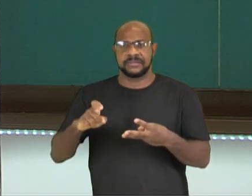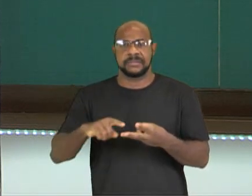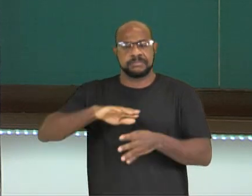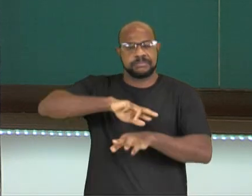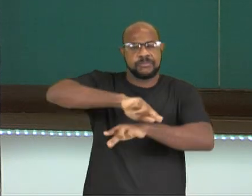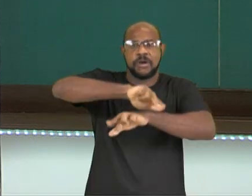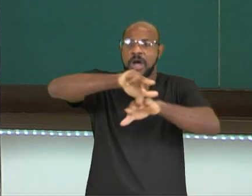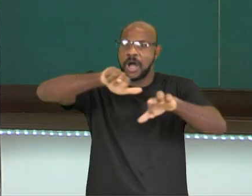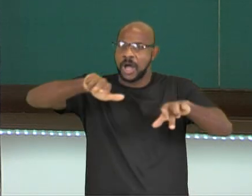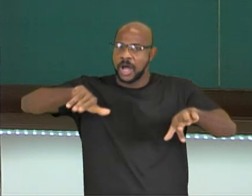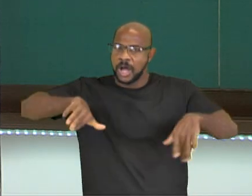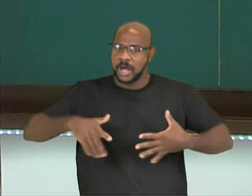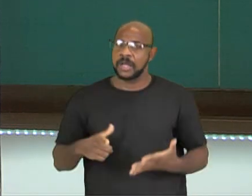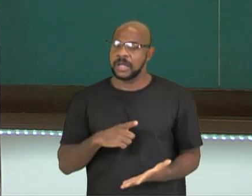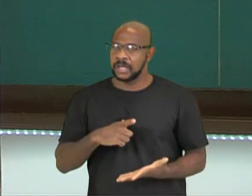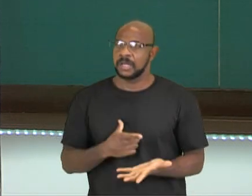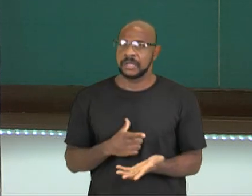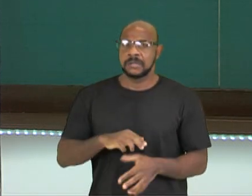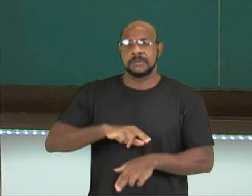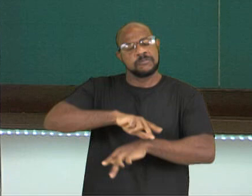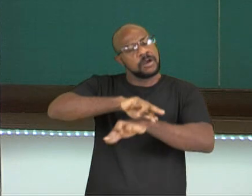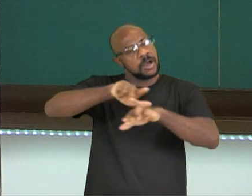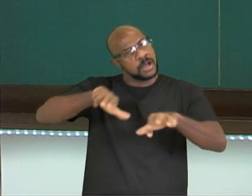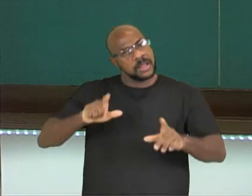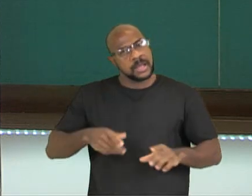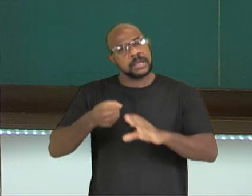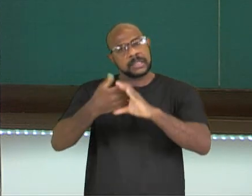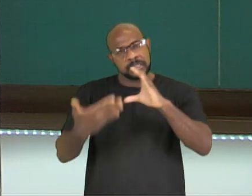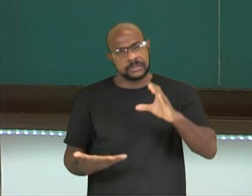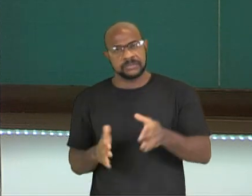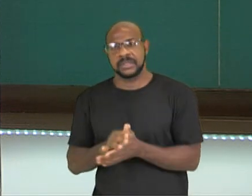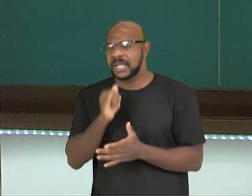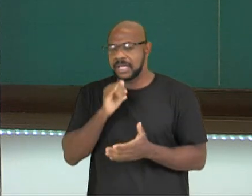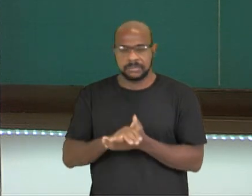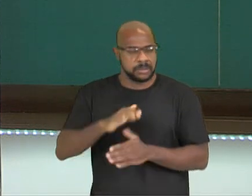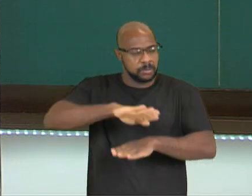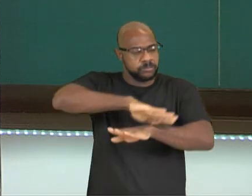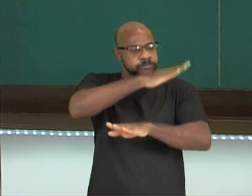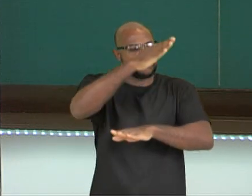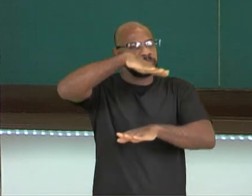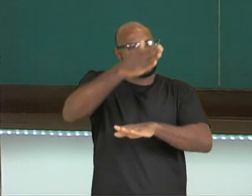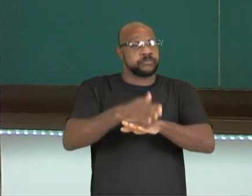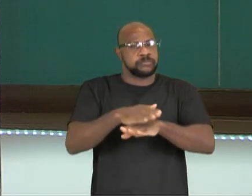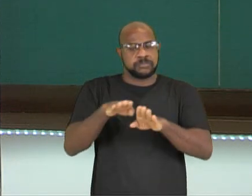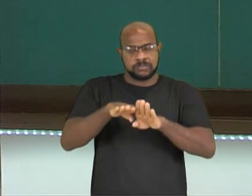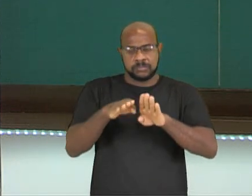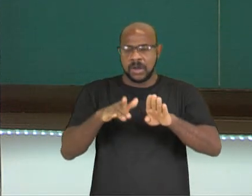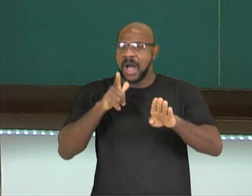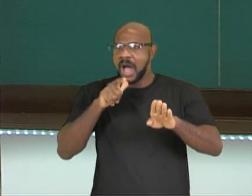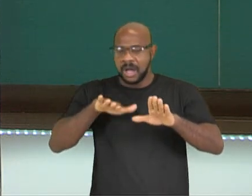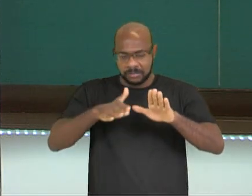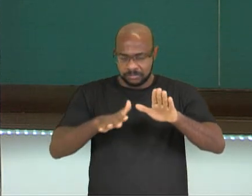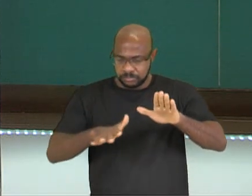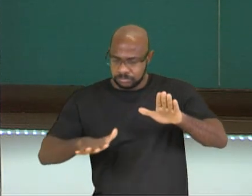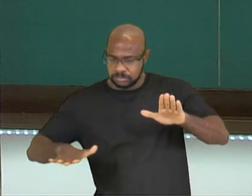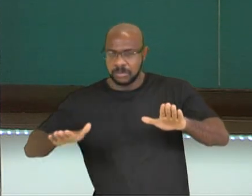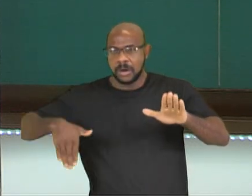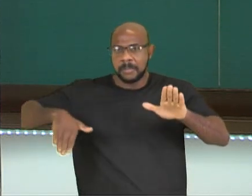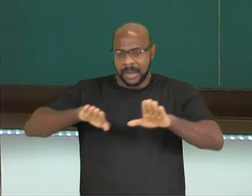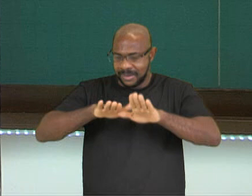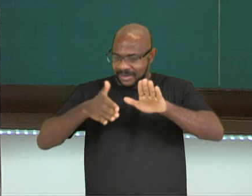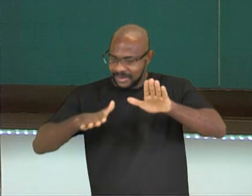esse lugar é alto em relação ao nível do mar. O nível do mar é 0 e aí nós vamos ter